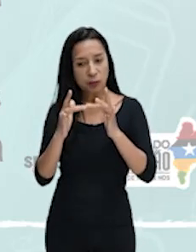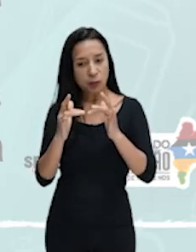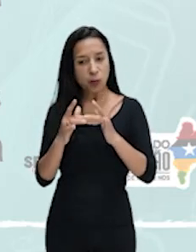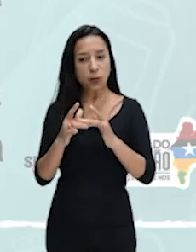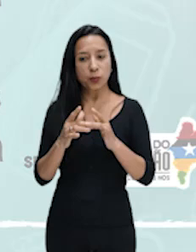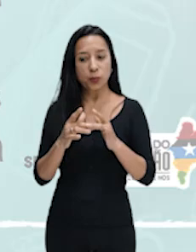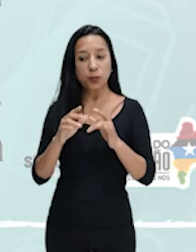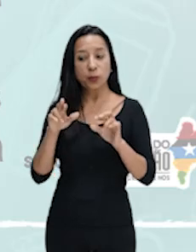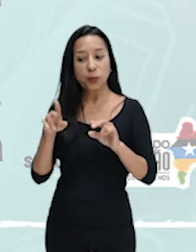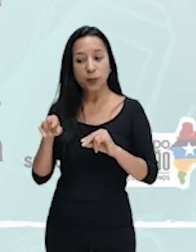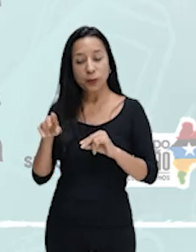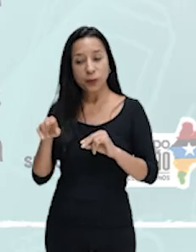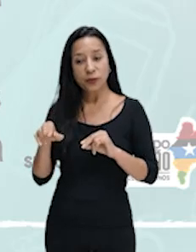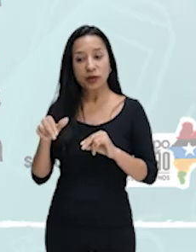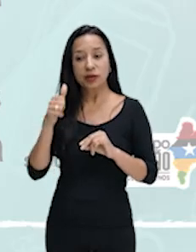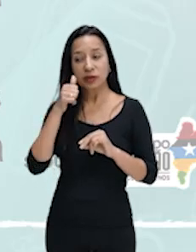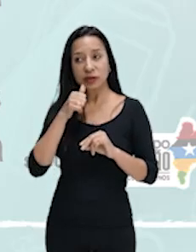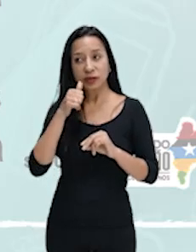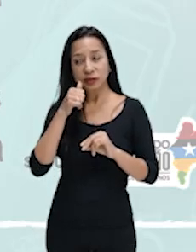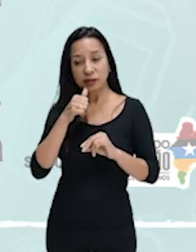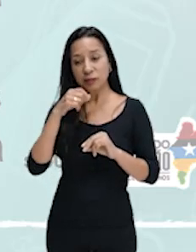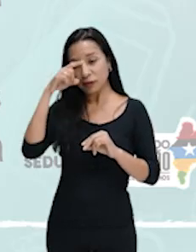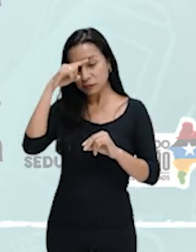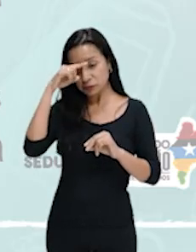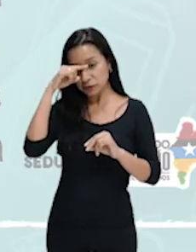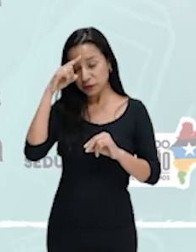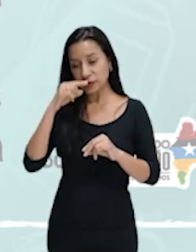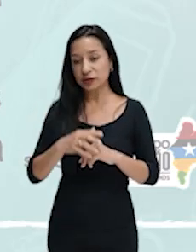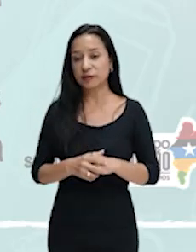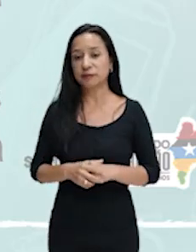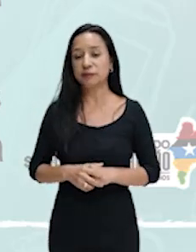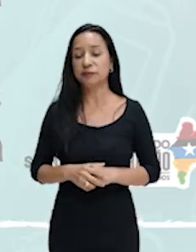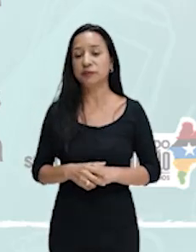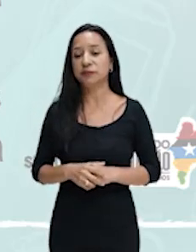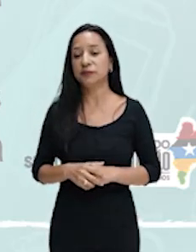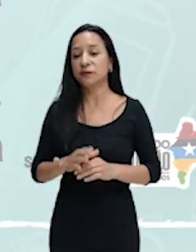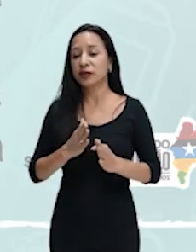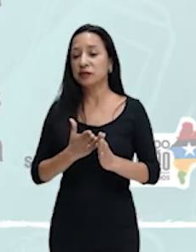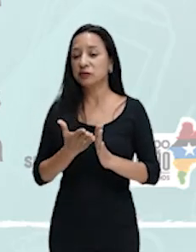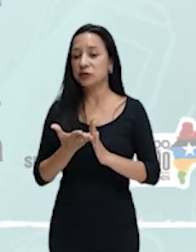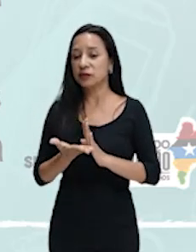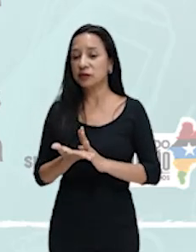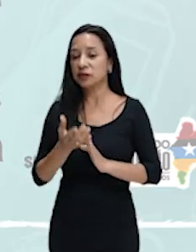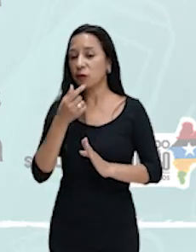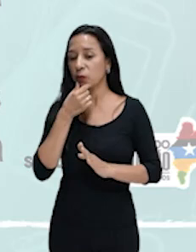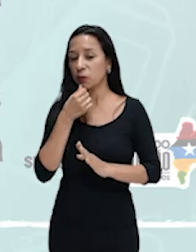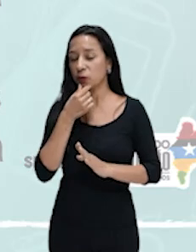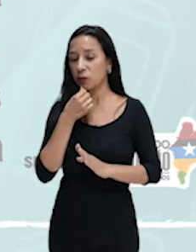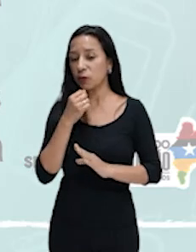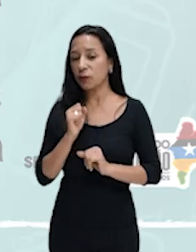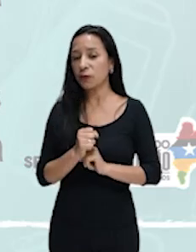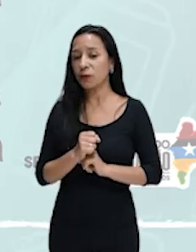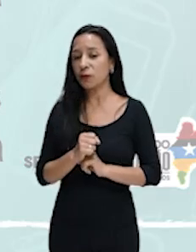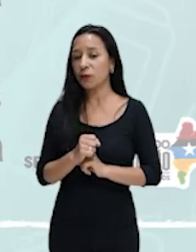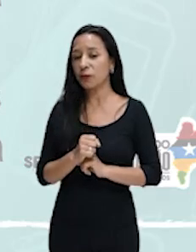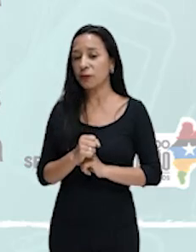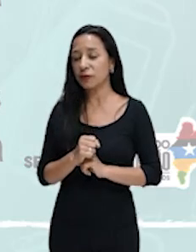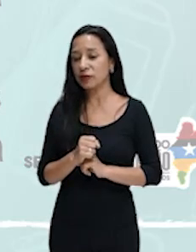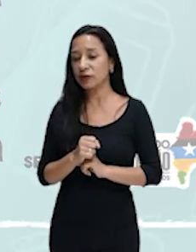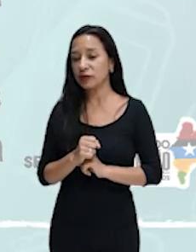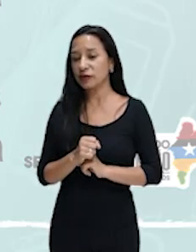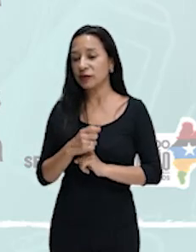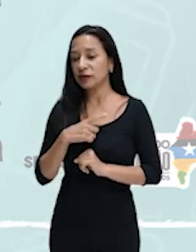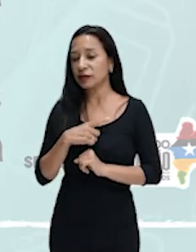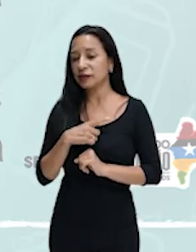outros homens e mulheres, envolvendo-se com nomes da política e das artes. O caso com o intelectual